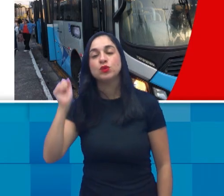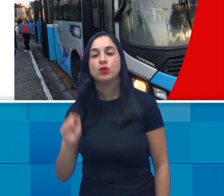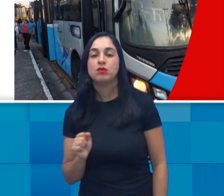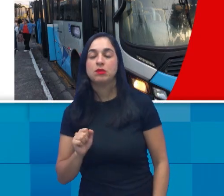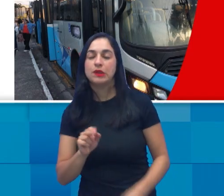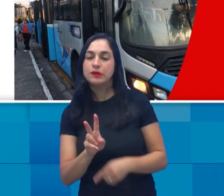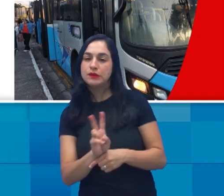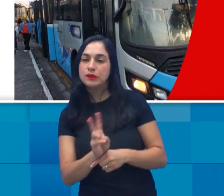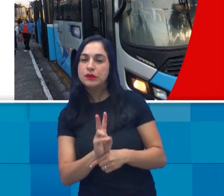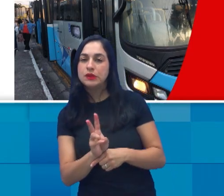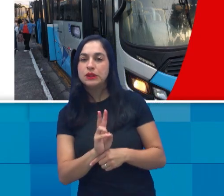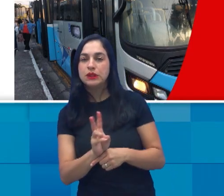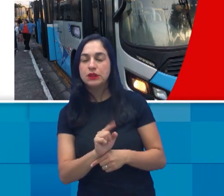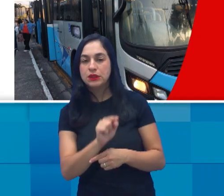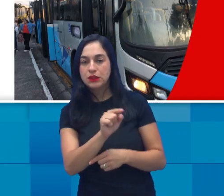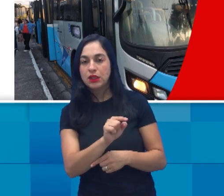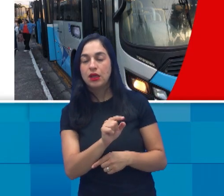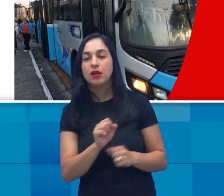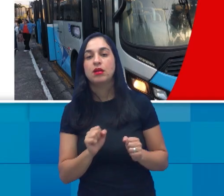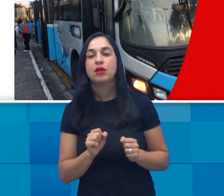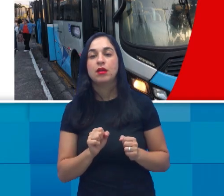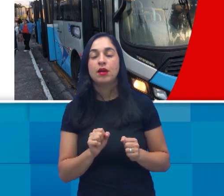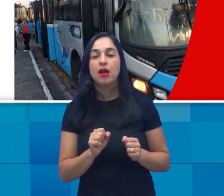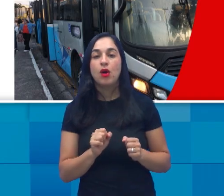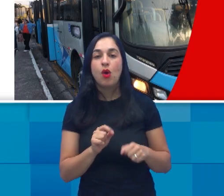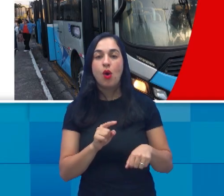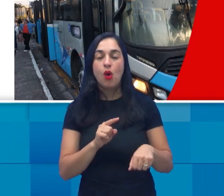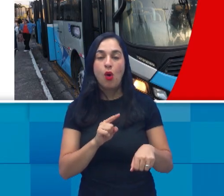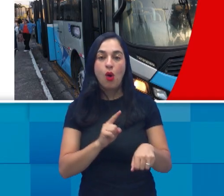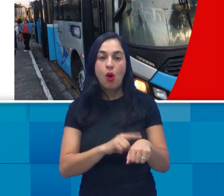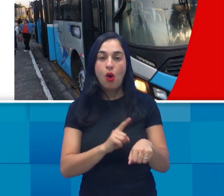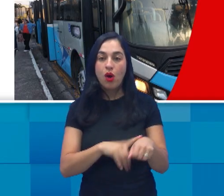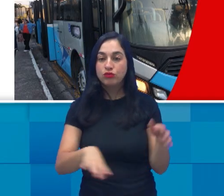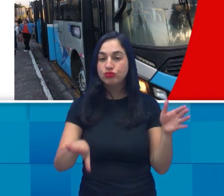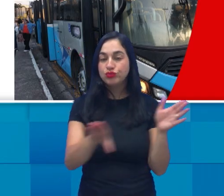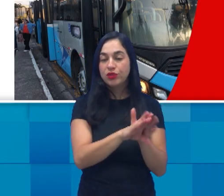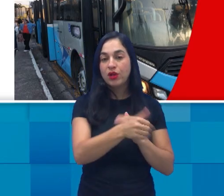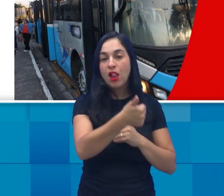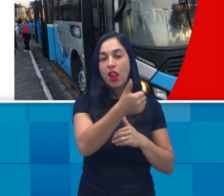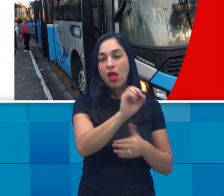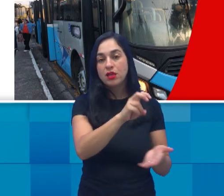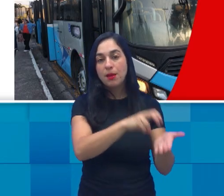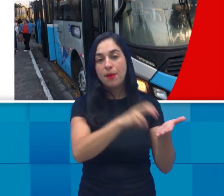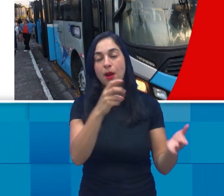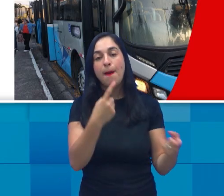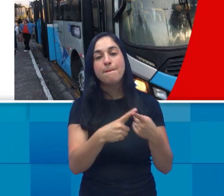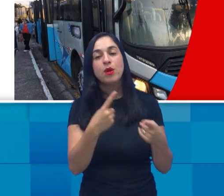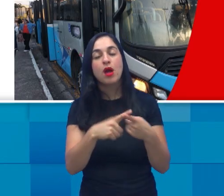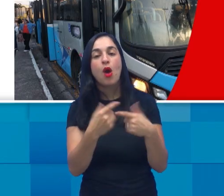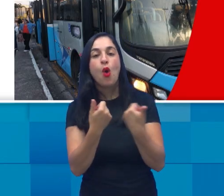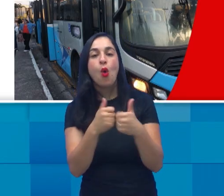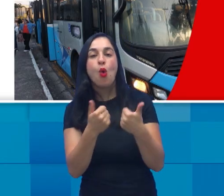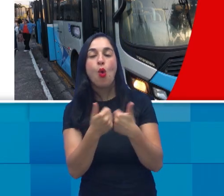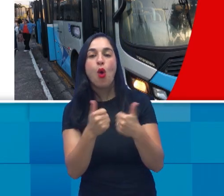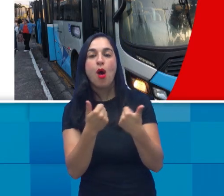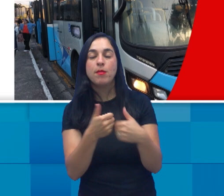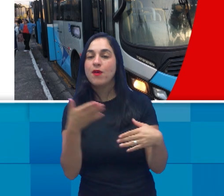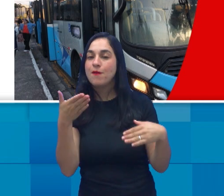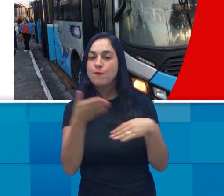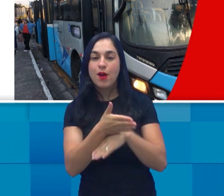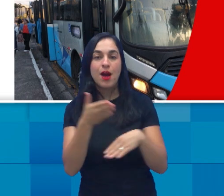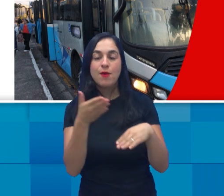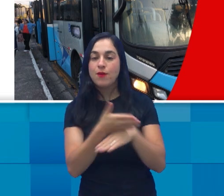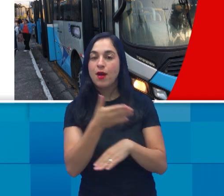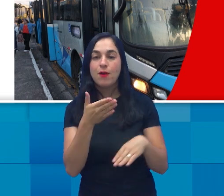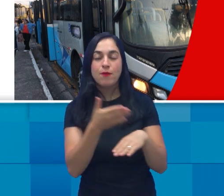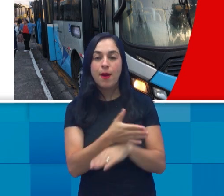saem 6, vão chegar em casa 10 horas da manhã, porque os ônibus simplesmente vêm para a cidade especial, tá?